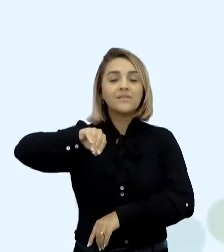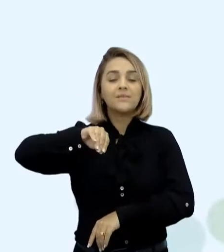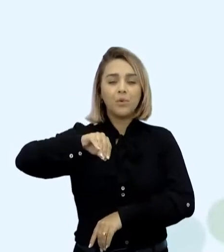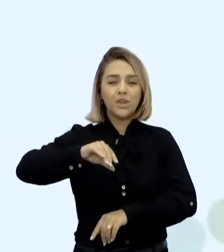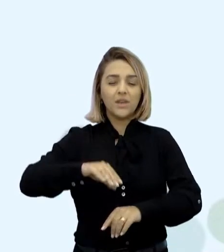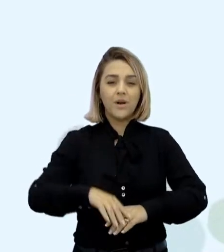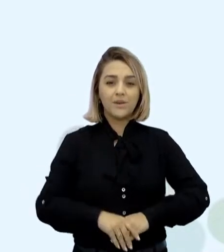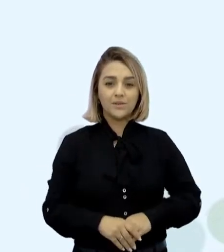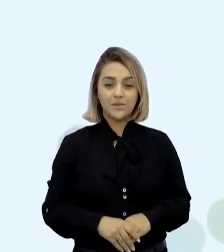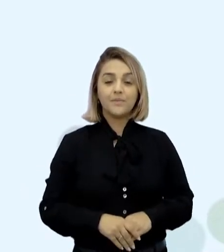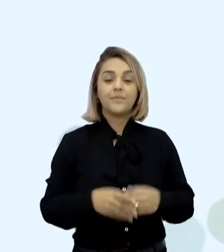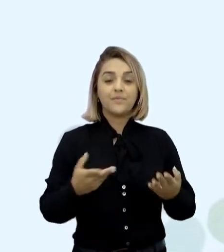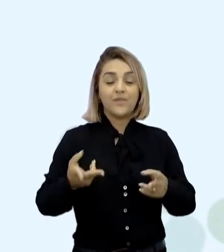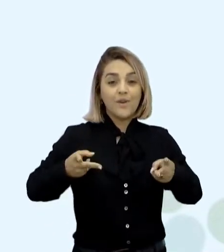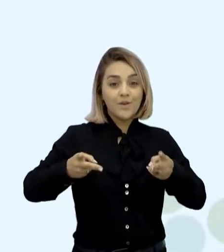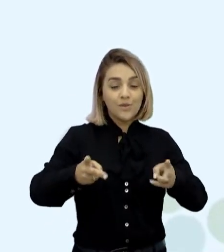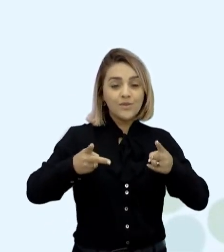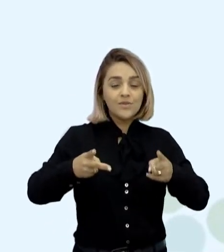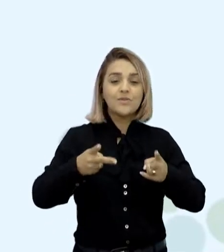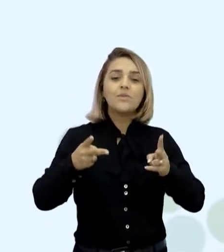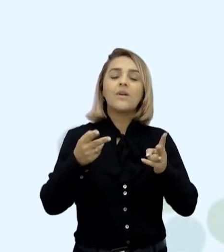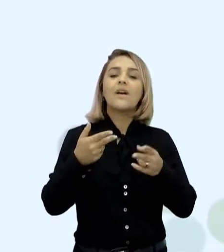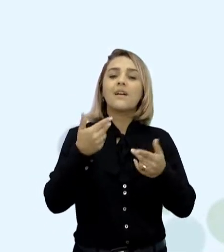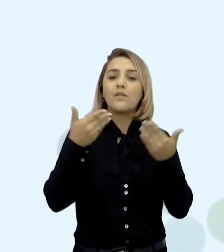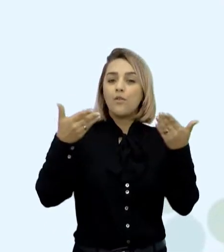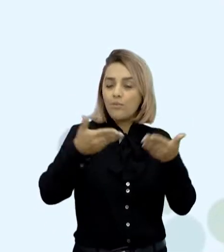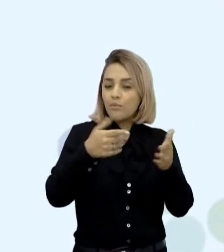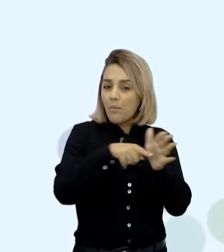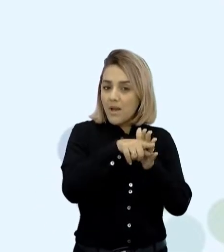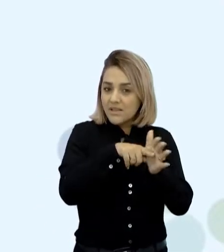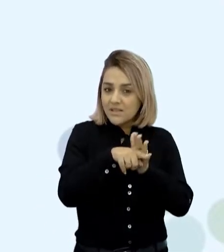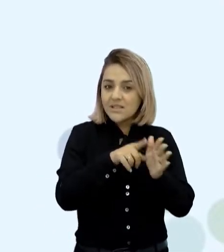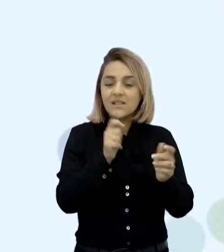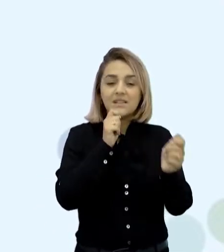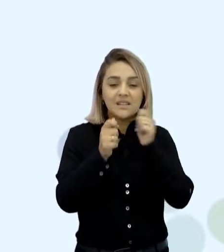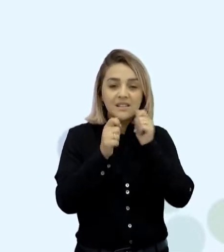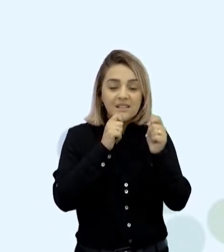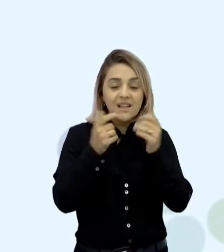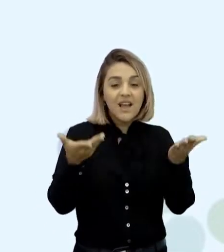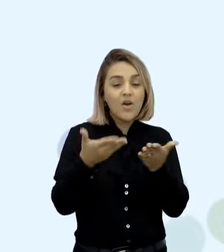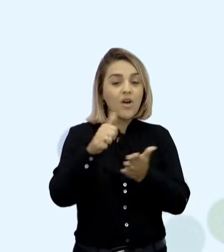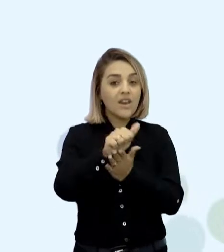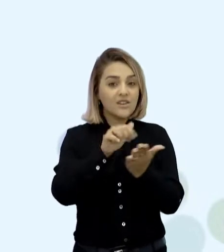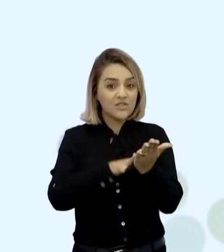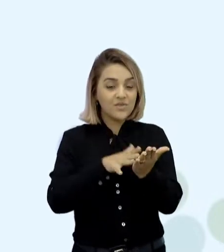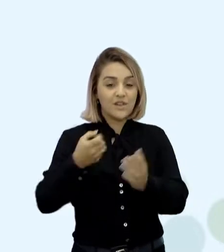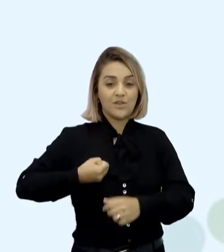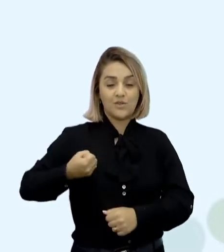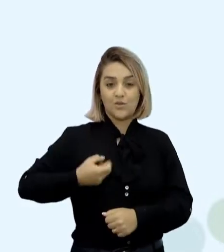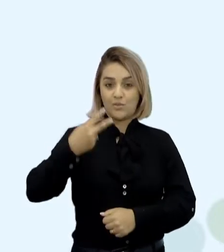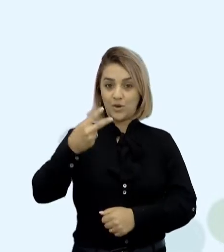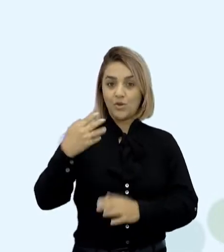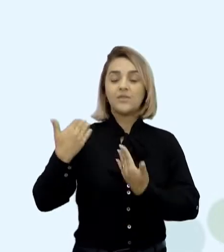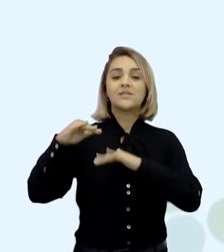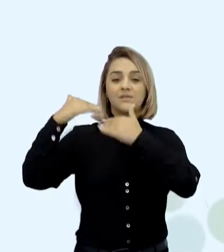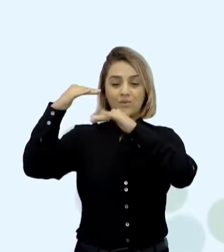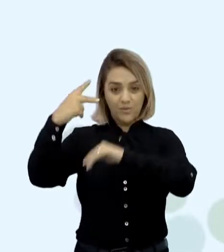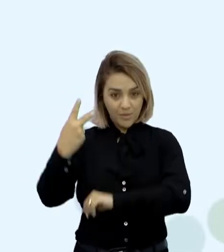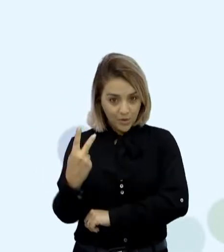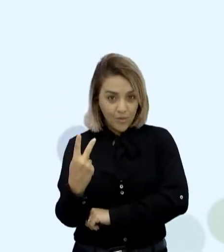ok? Então nós vamos continuar aí trabalhando sobre entrevistas, estamos na atividade 2, desenvolvimento